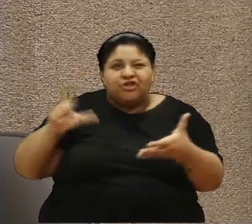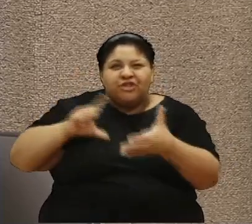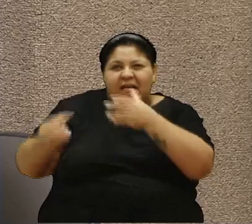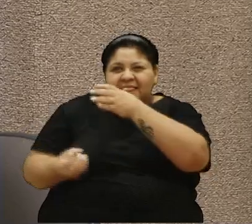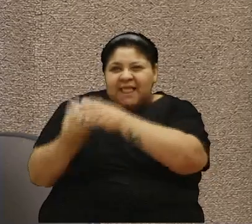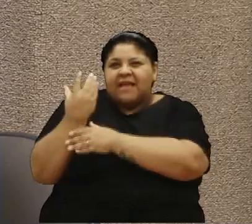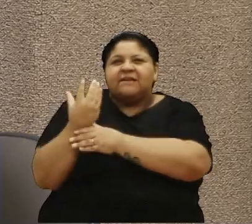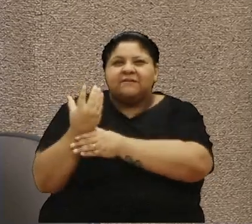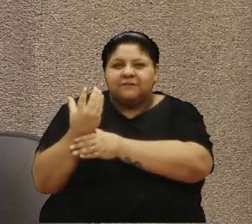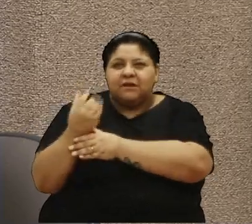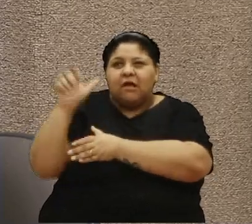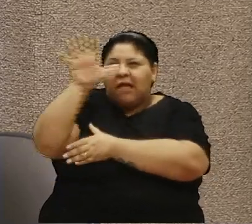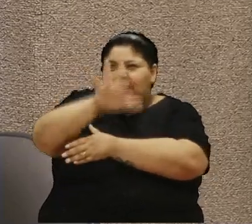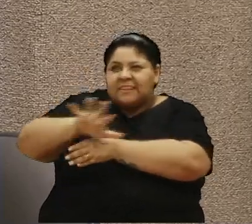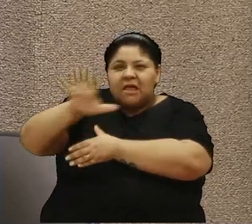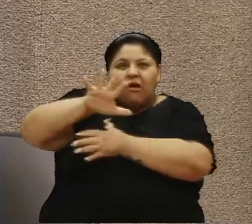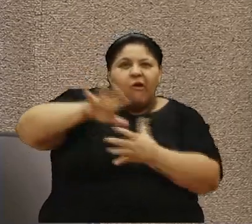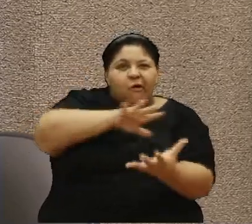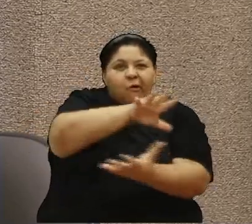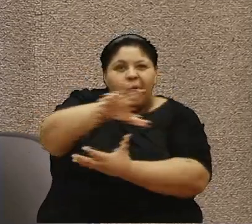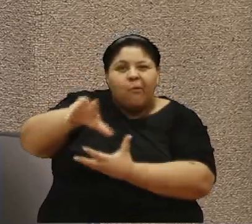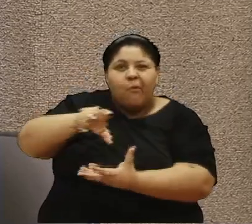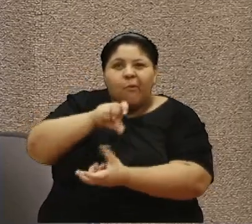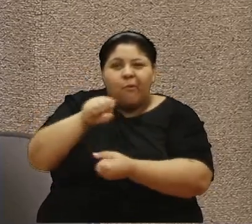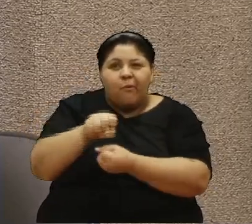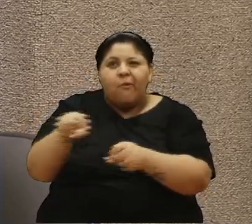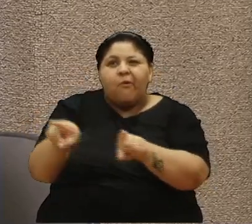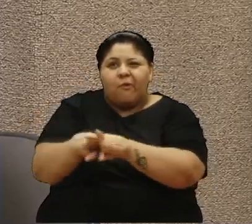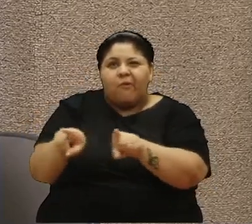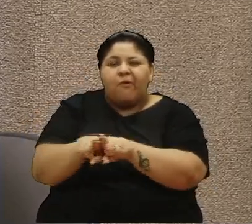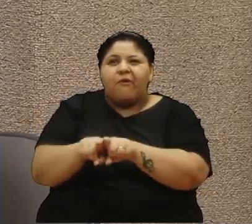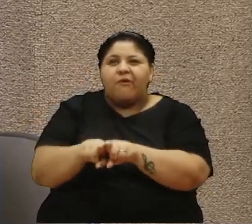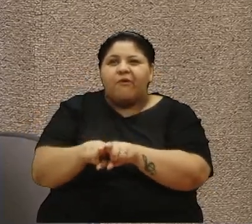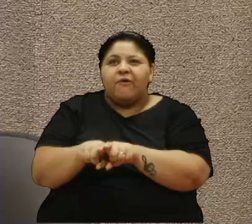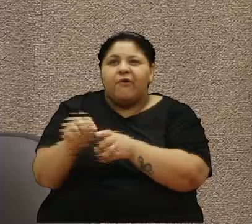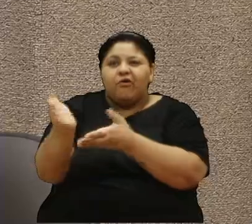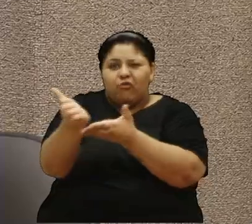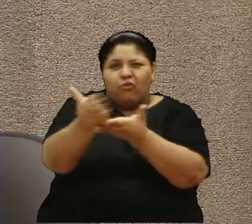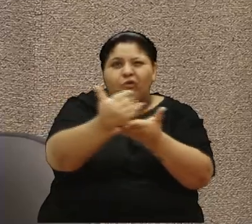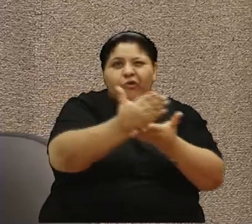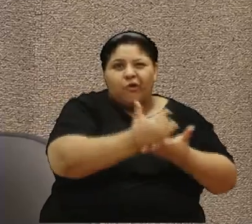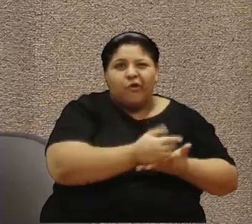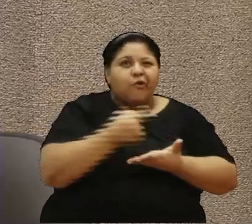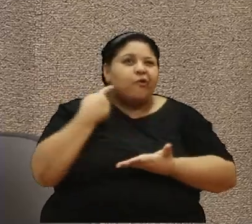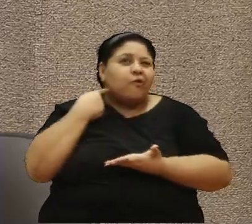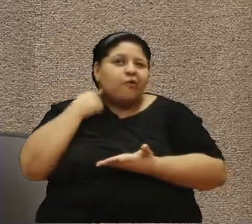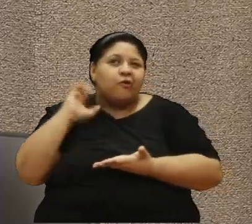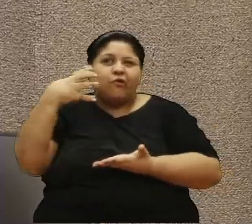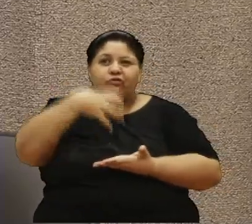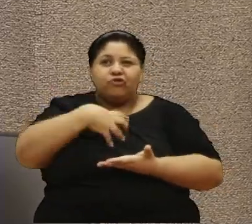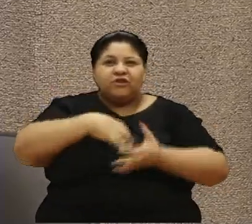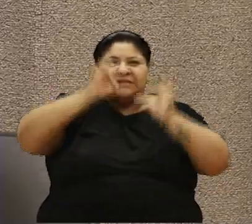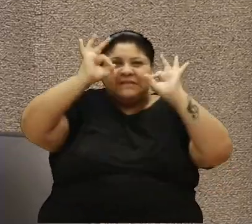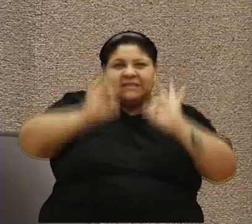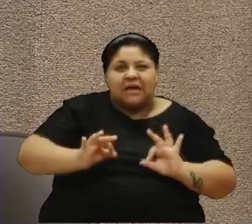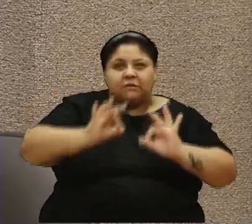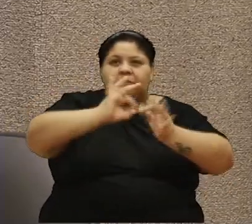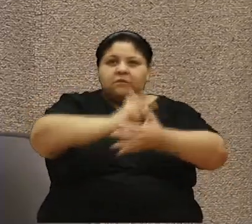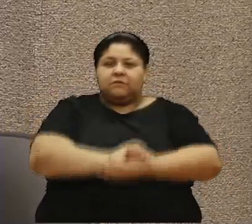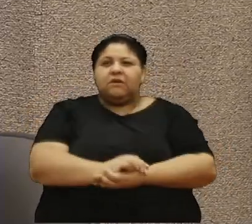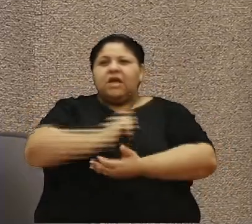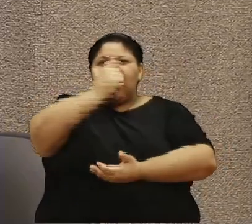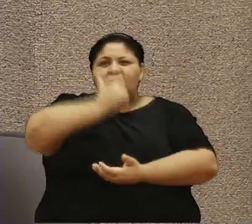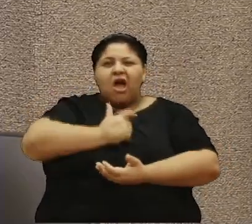existem a nível mundial de uma destinação e da coleta e destinação do lixo de forma mais eficiente. Eu acho que